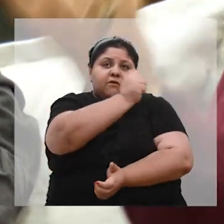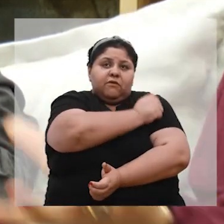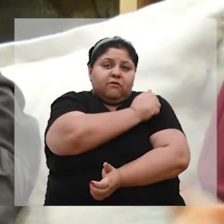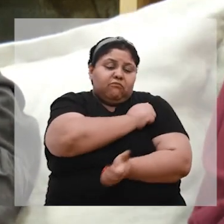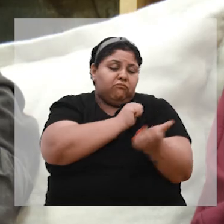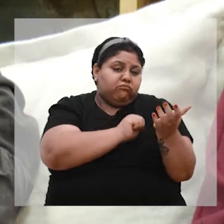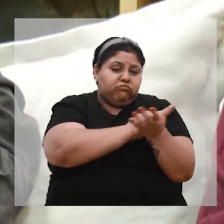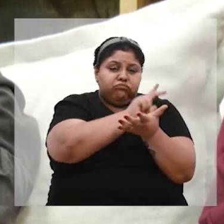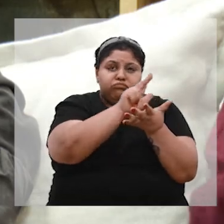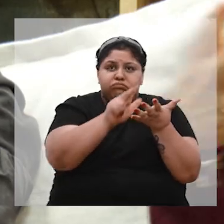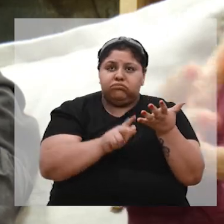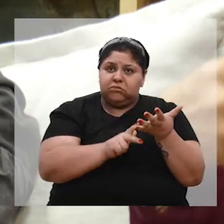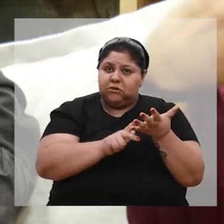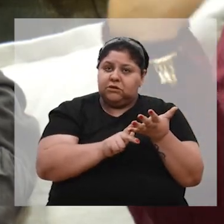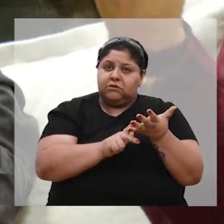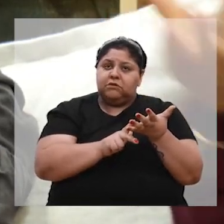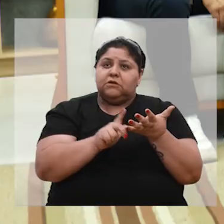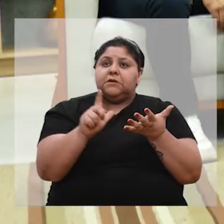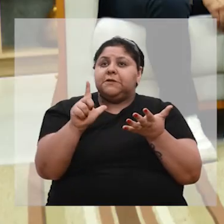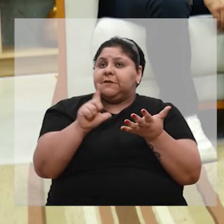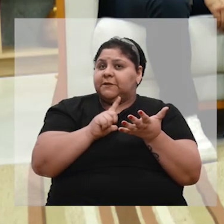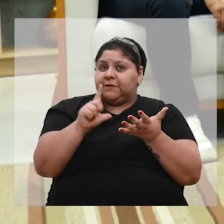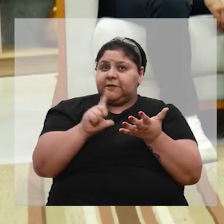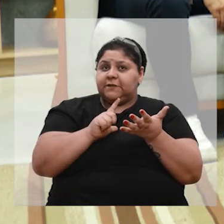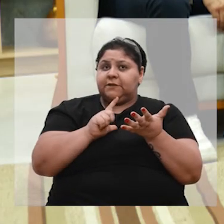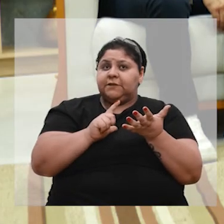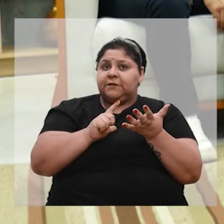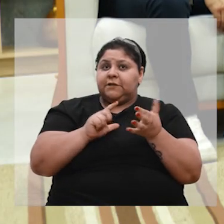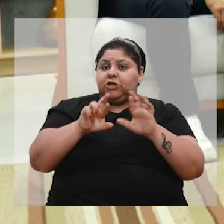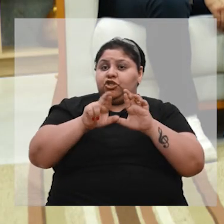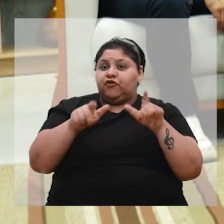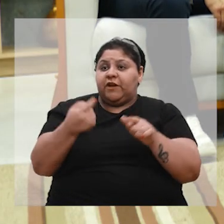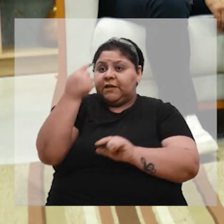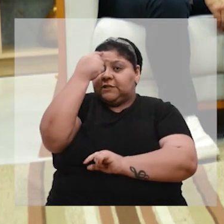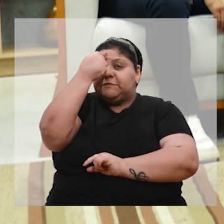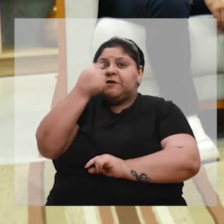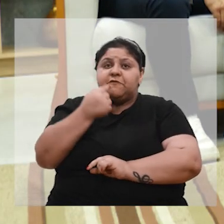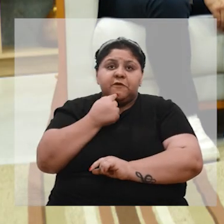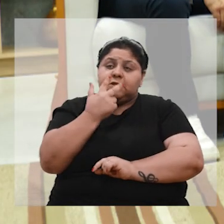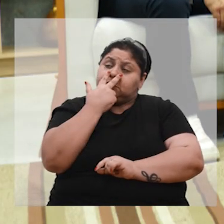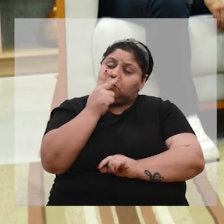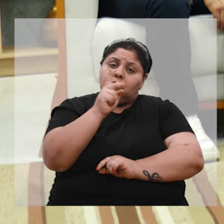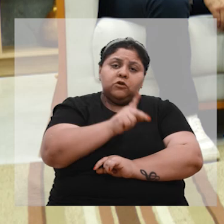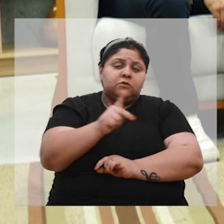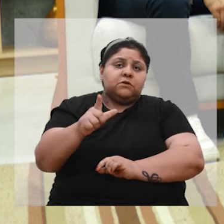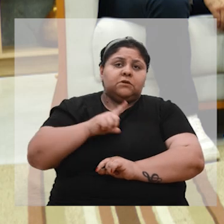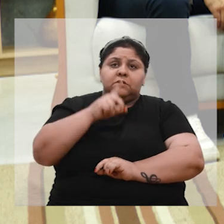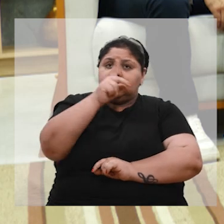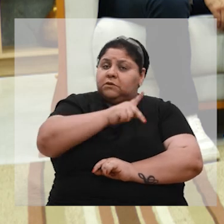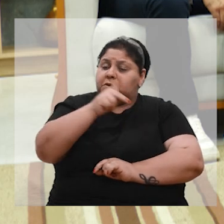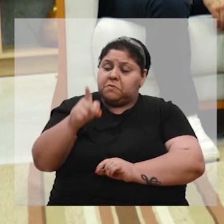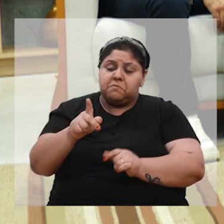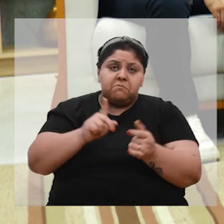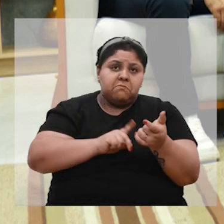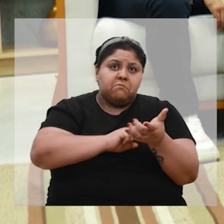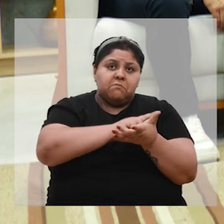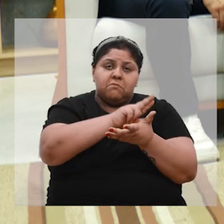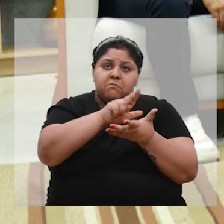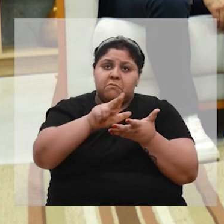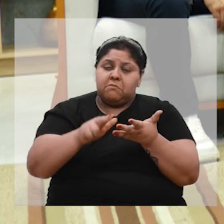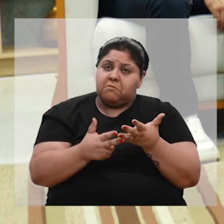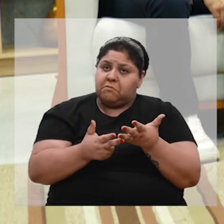alunos diversos. Como o filme mostrou, o trailer, exatamente. Com professores são diversos também. Tu tem professores de